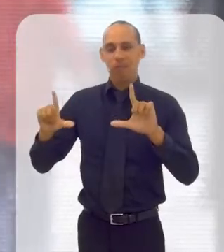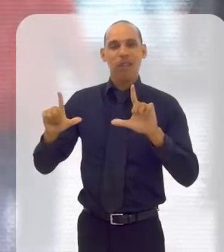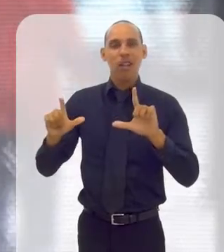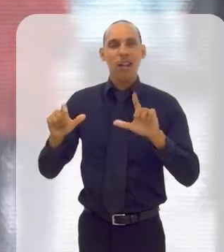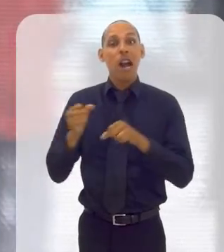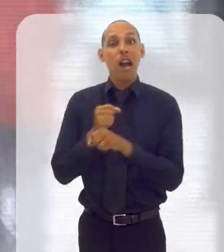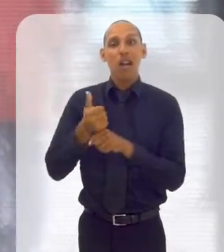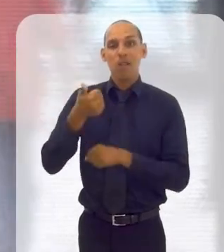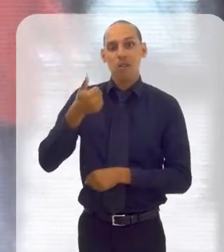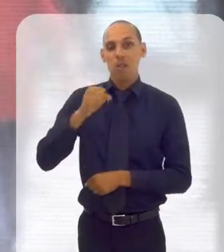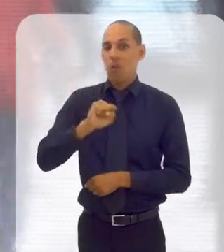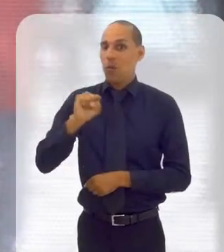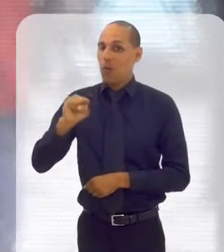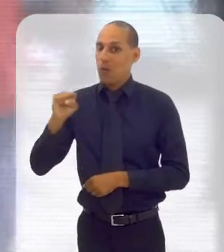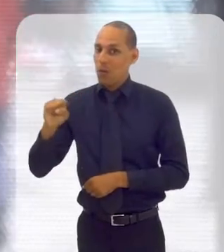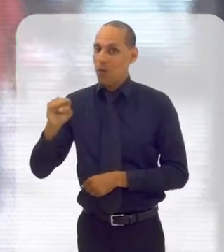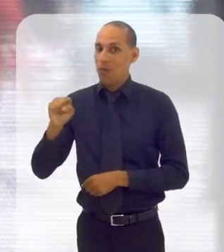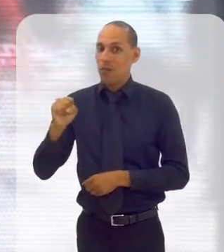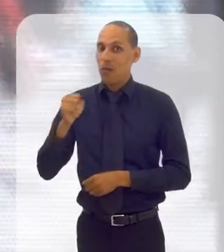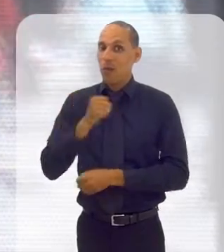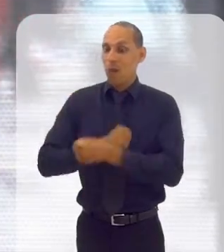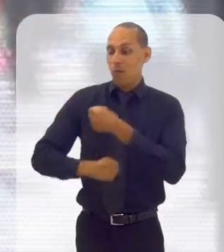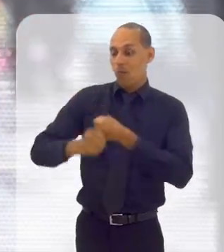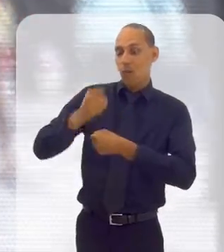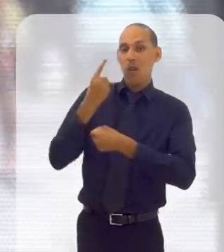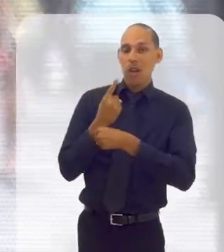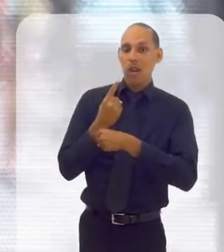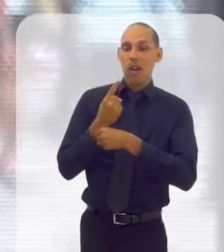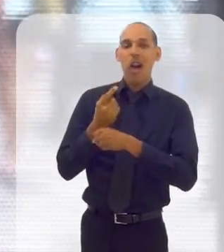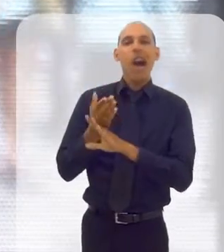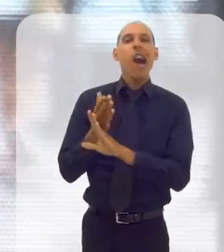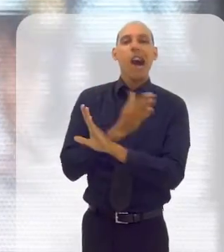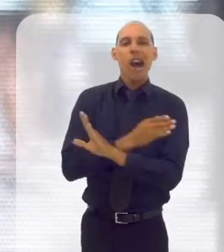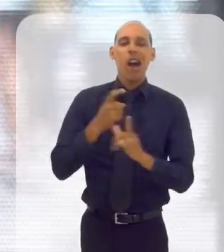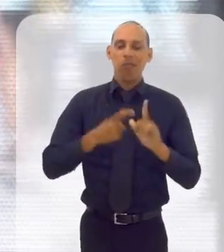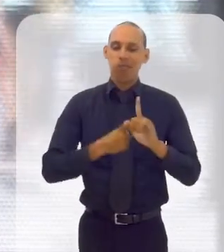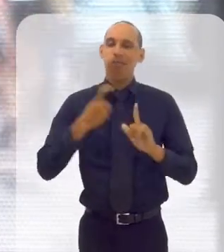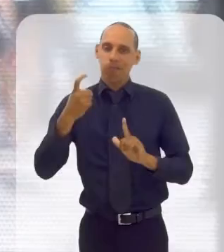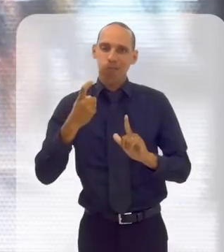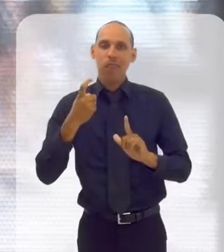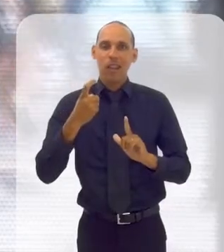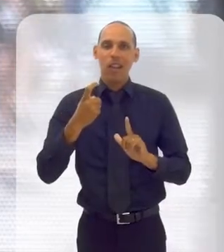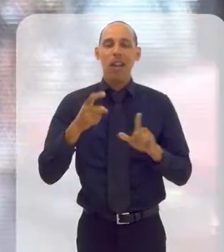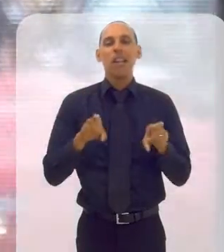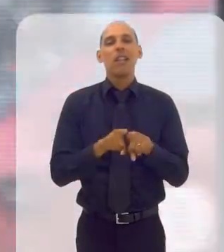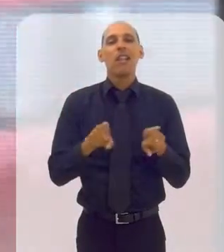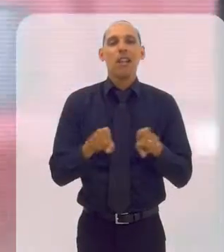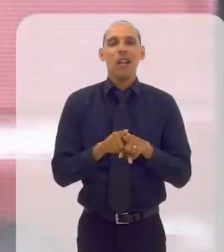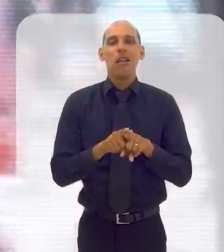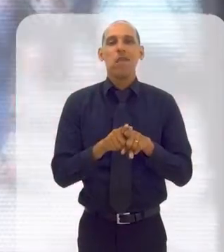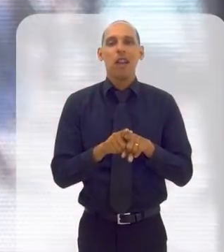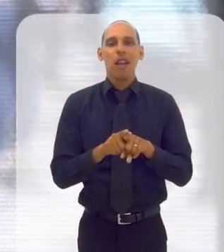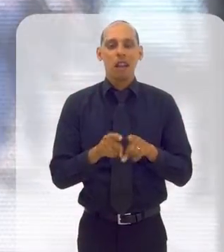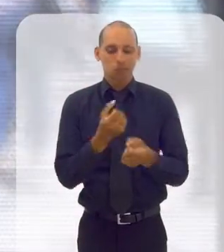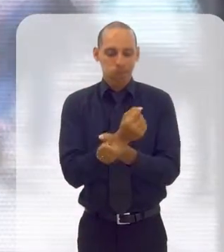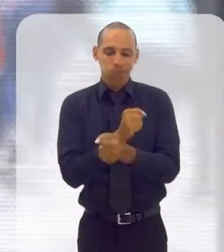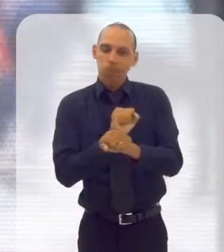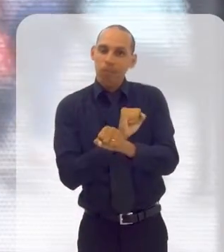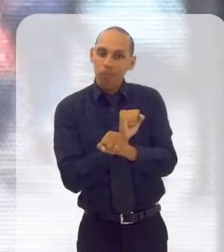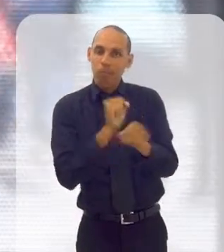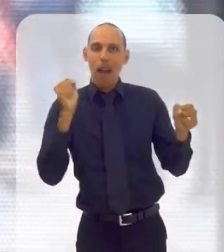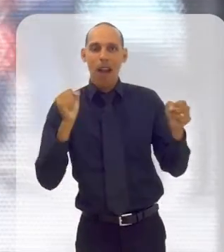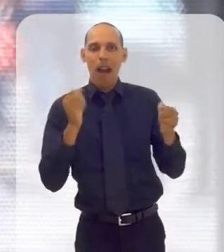a público, foi em 1888, portanto, um ano antes da proclamação da República e no ano da abolição da escravidão, dois